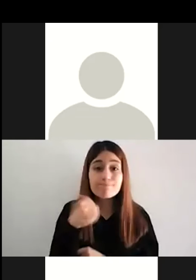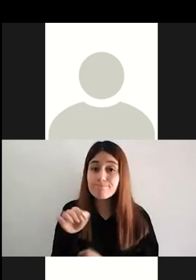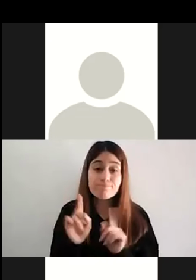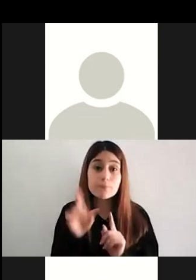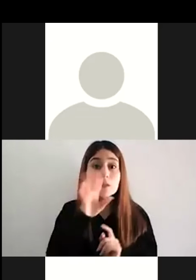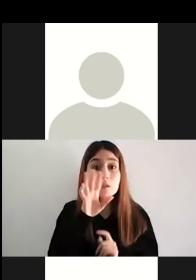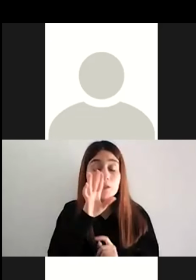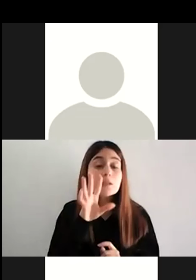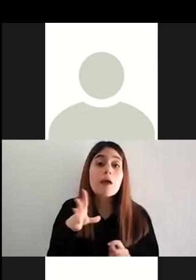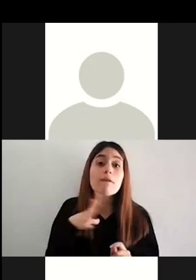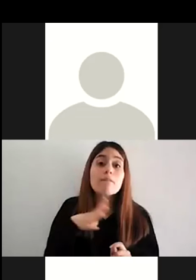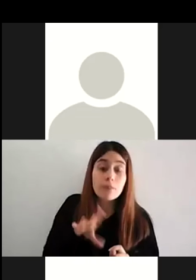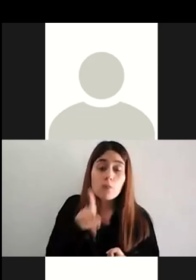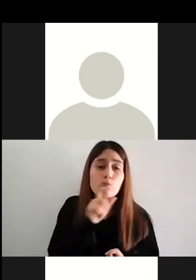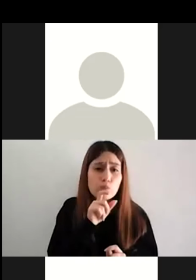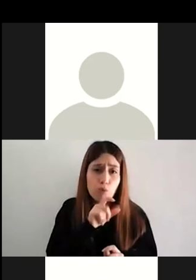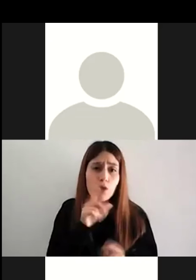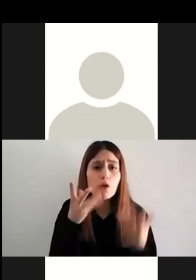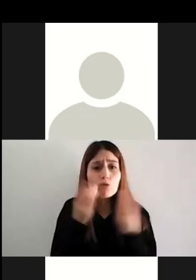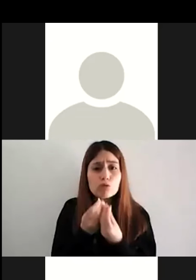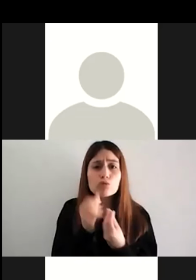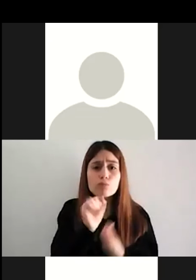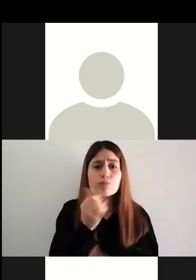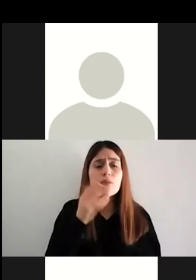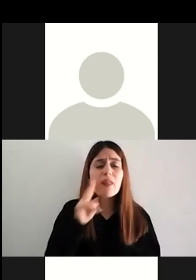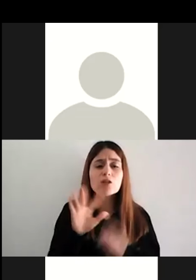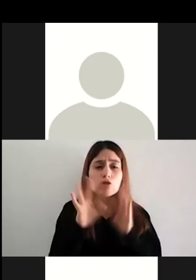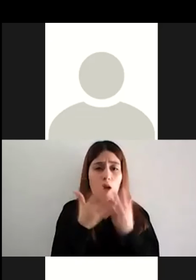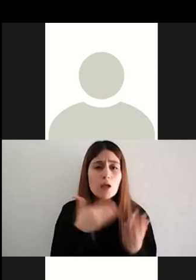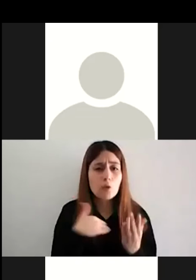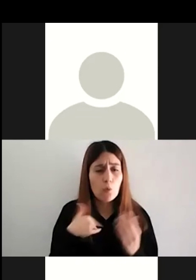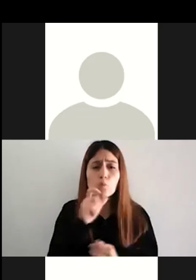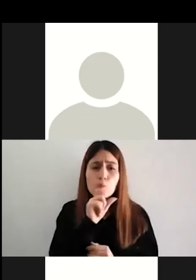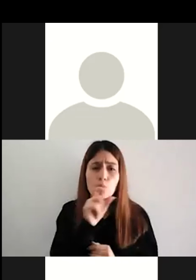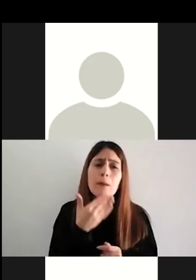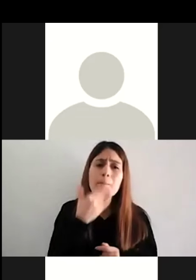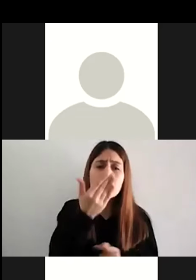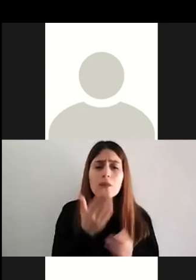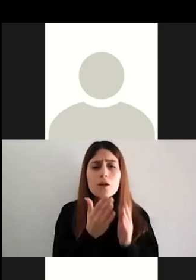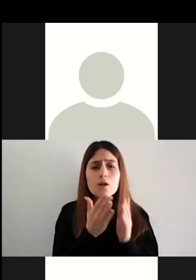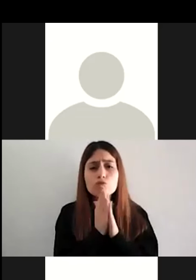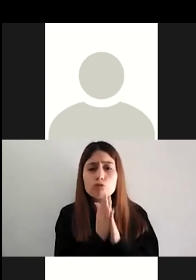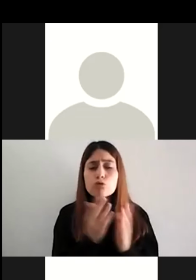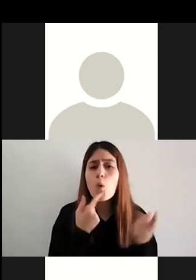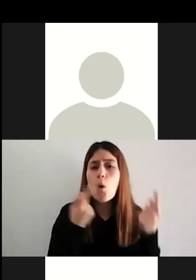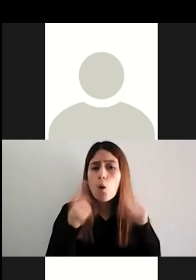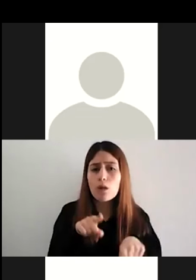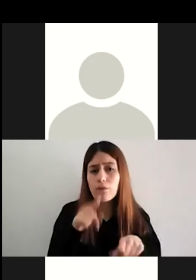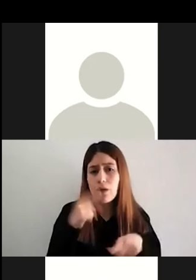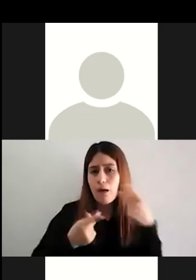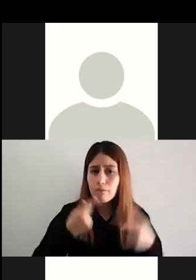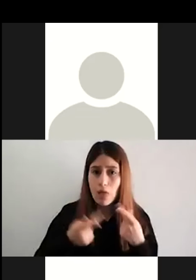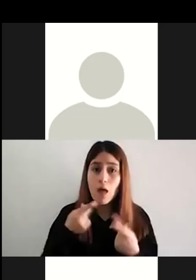se assim o desejassem, apresentar junto da Autoridade Nacional, neste caso a DGS, um pedido de reavaliação, o qual